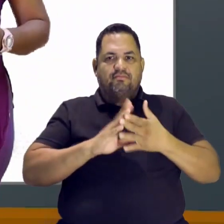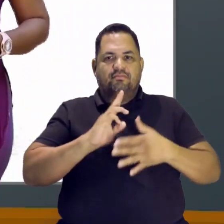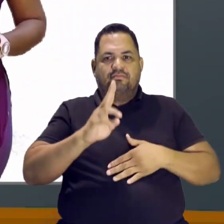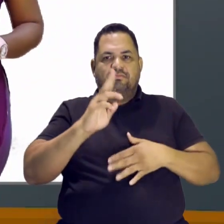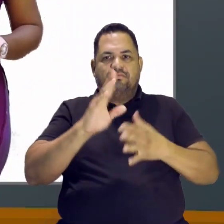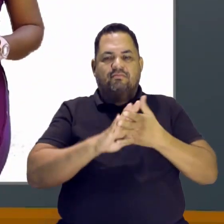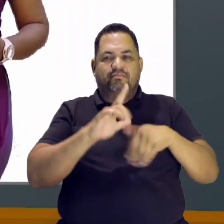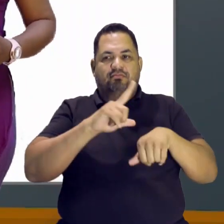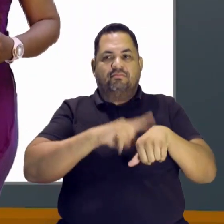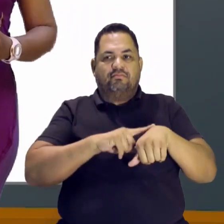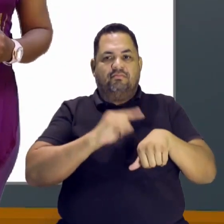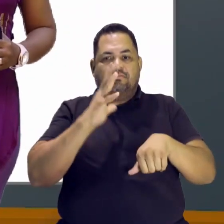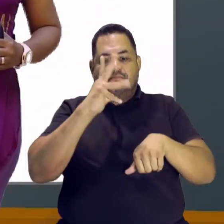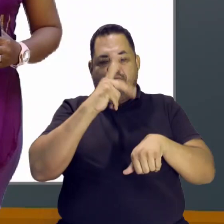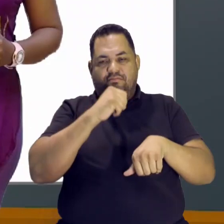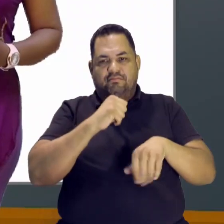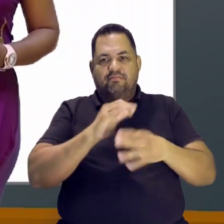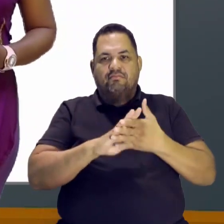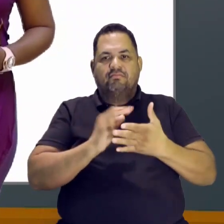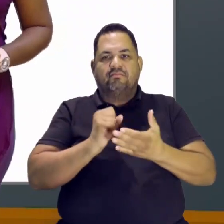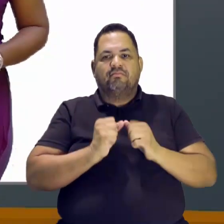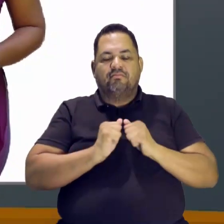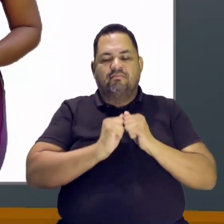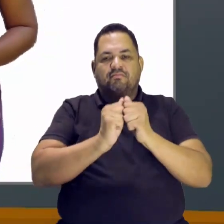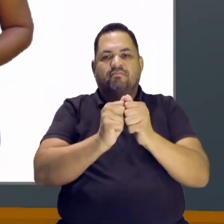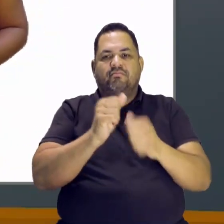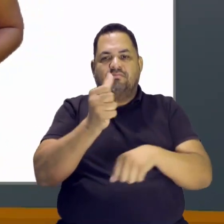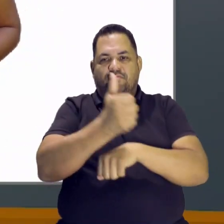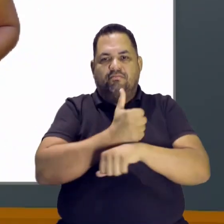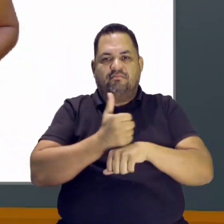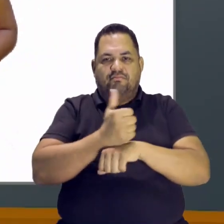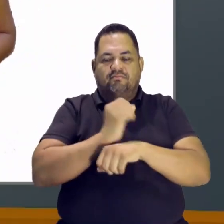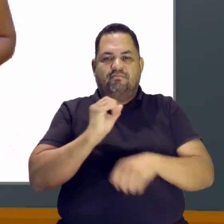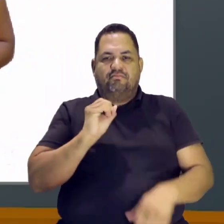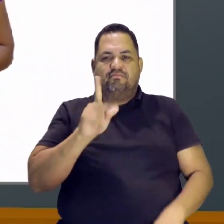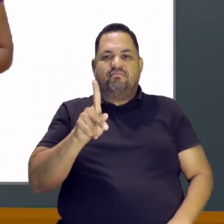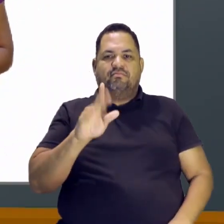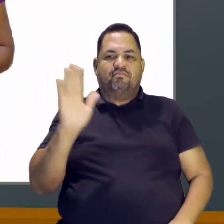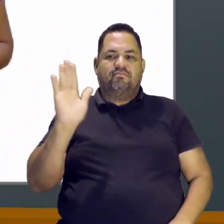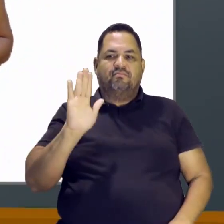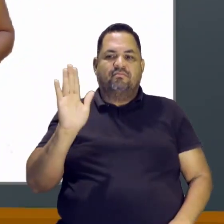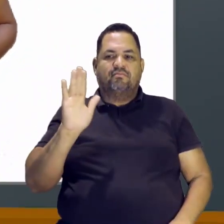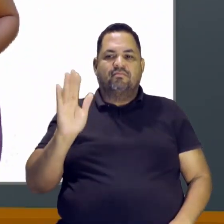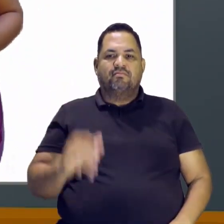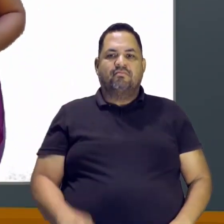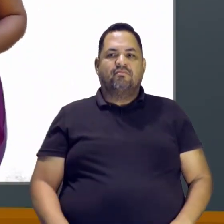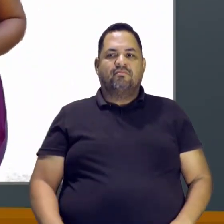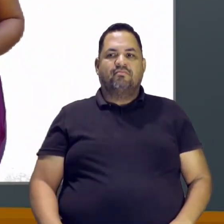duração, com intensidade e com acompanhamento de um profissional, ok? Tchau!